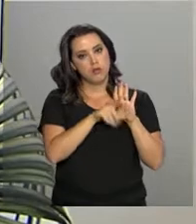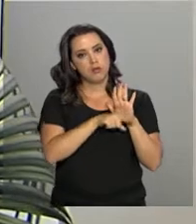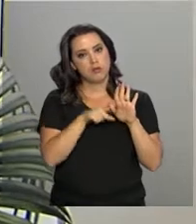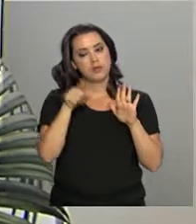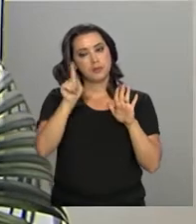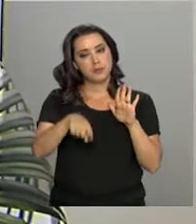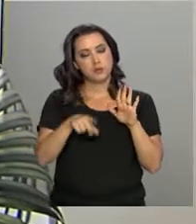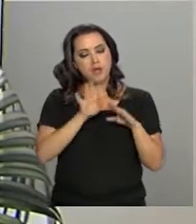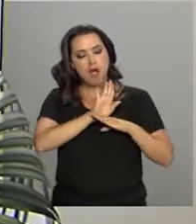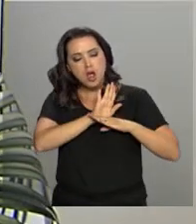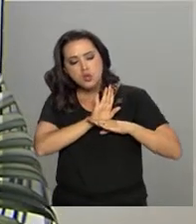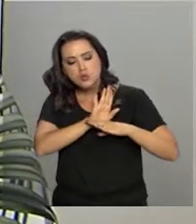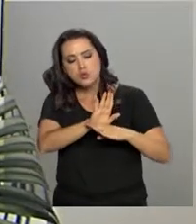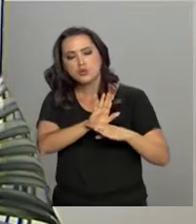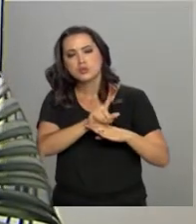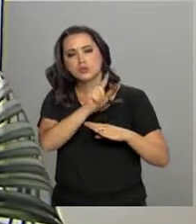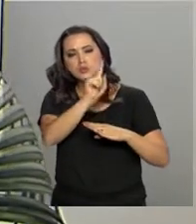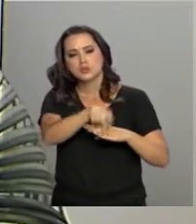vem para